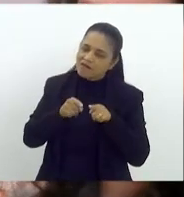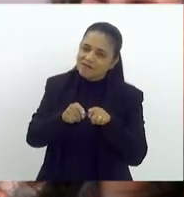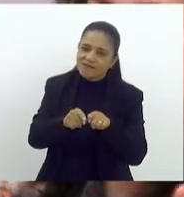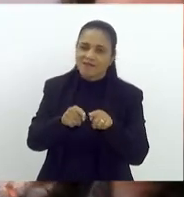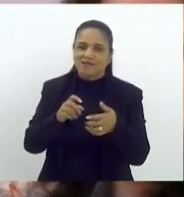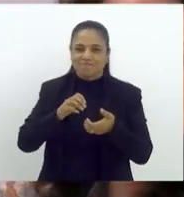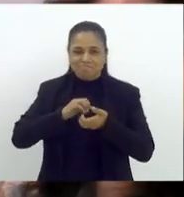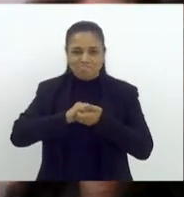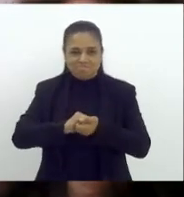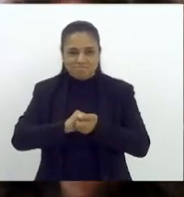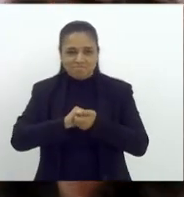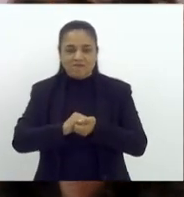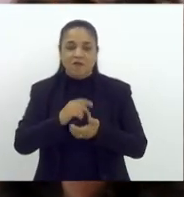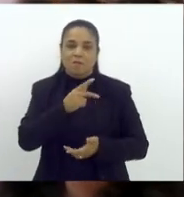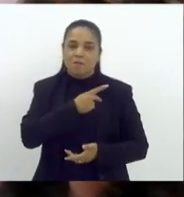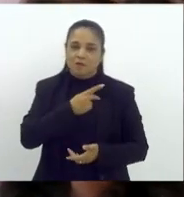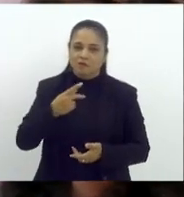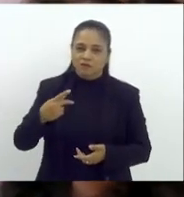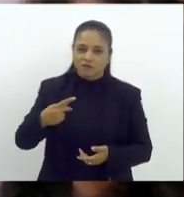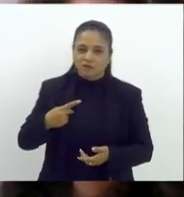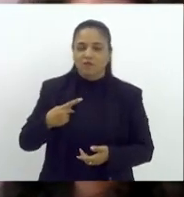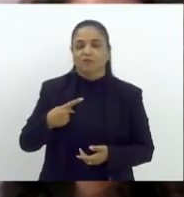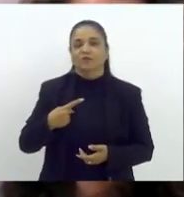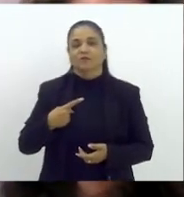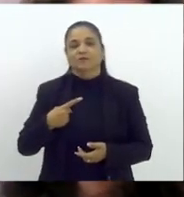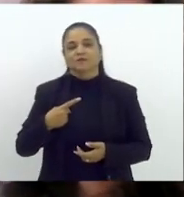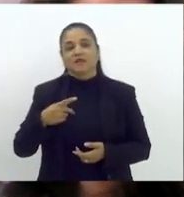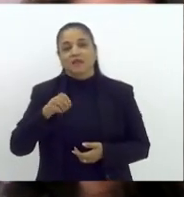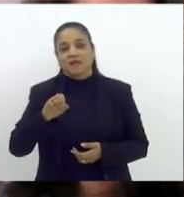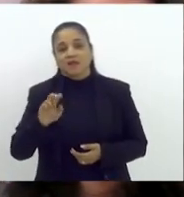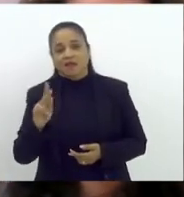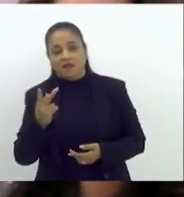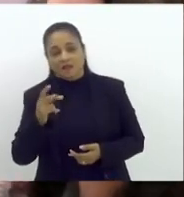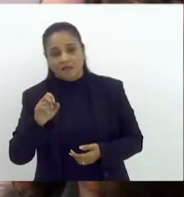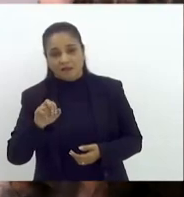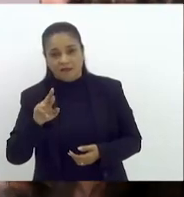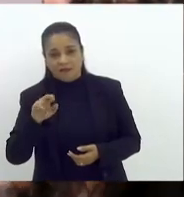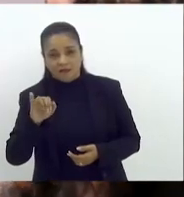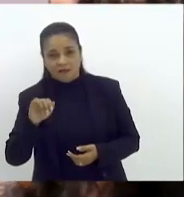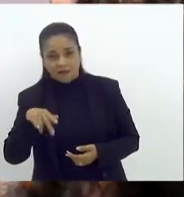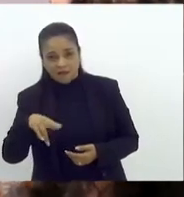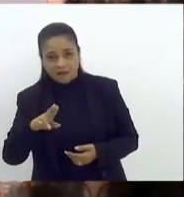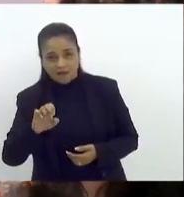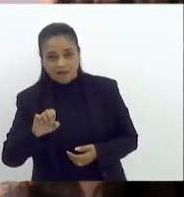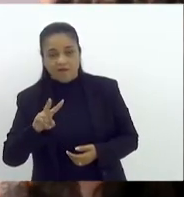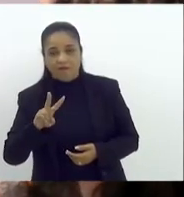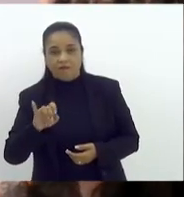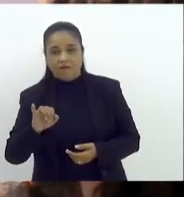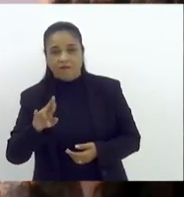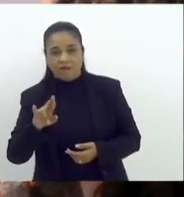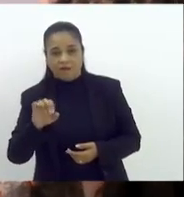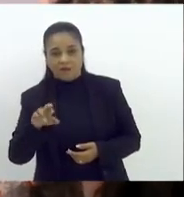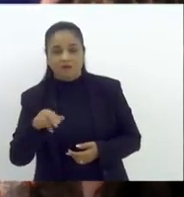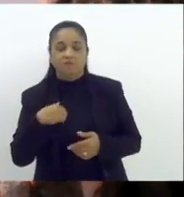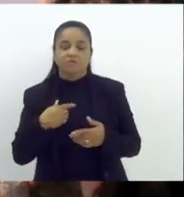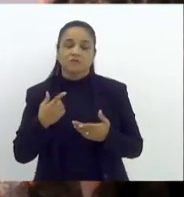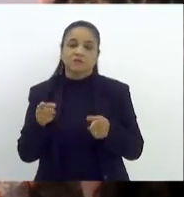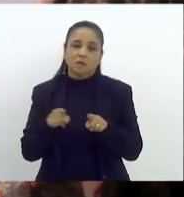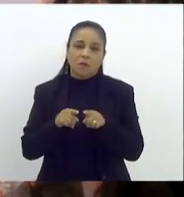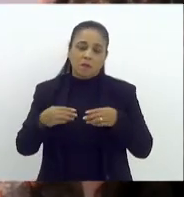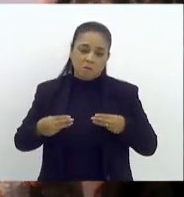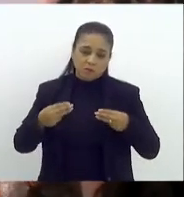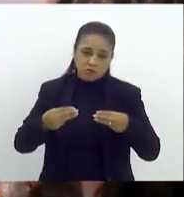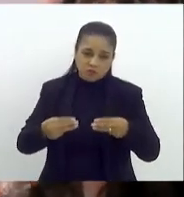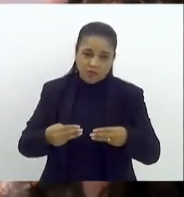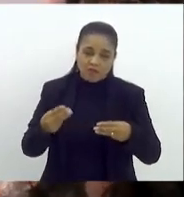é pastor Henrique Vieira que tá aqui trazendo todos os elementos e também essa composição com o ministério com o ministério